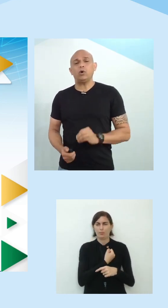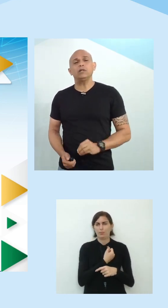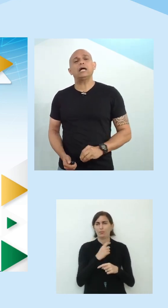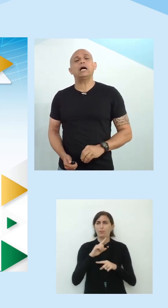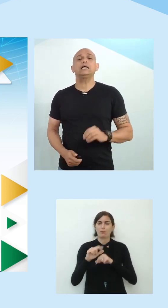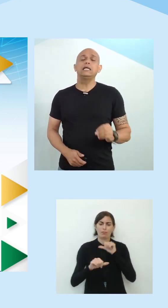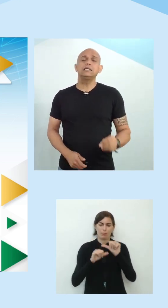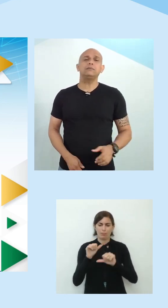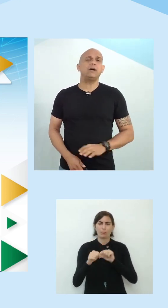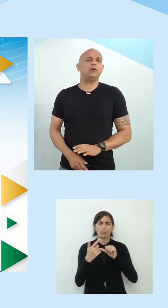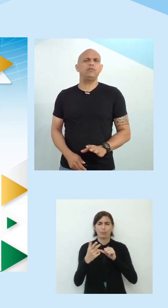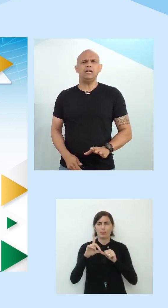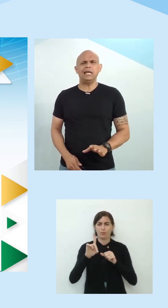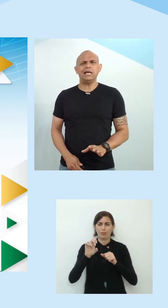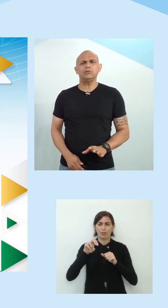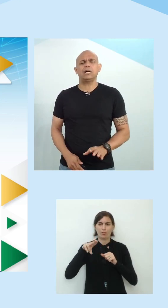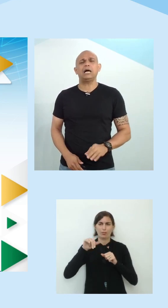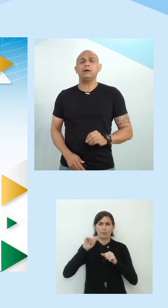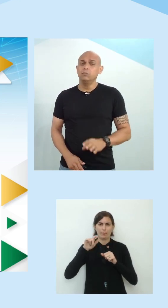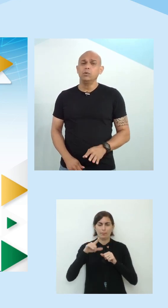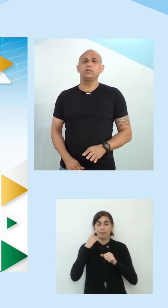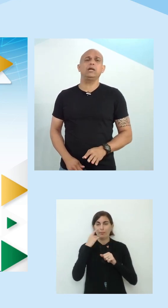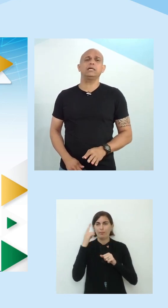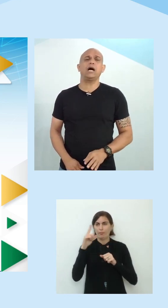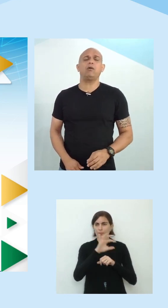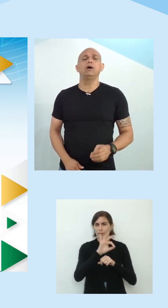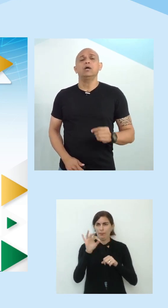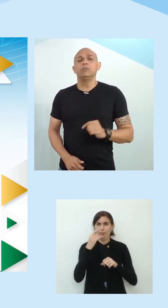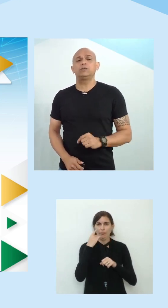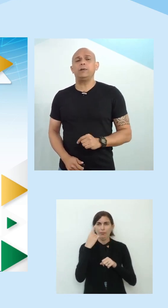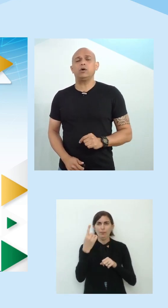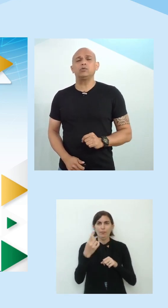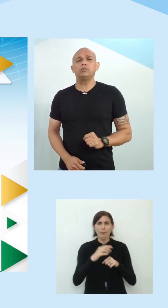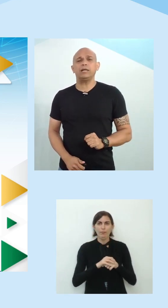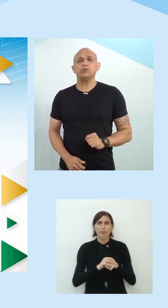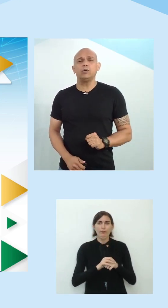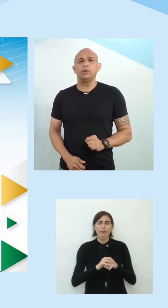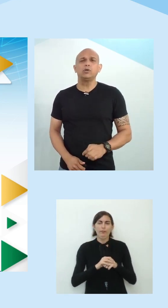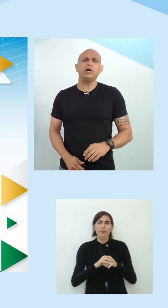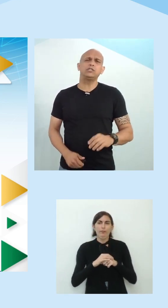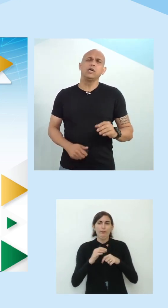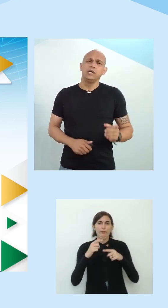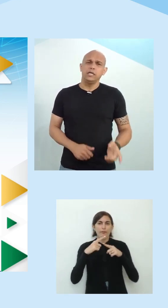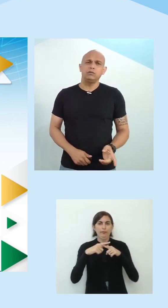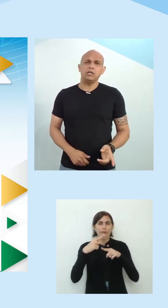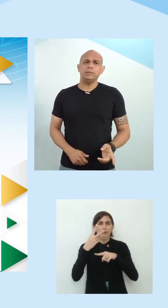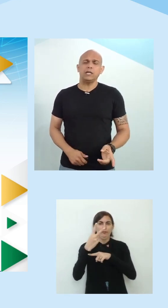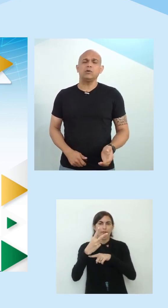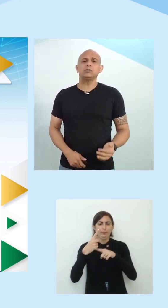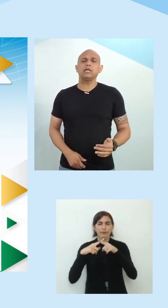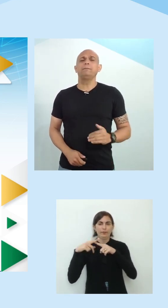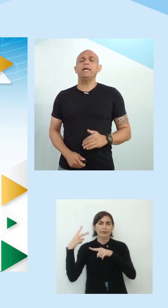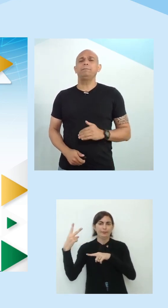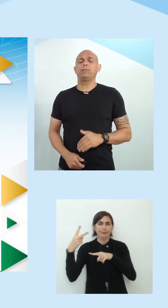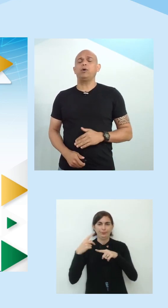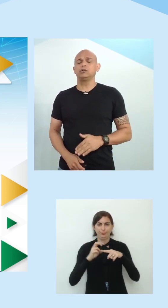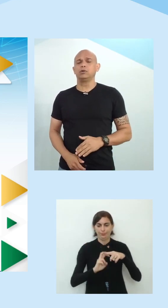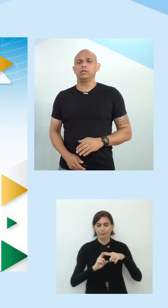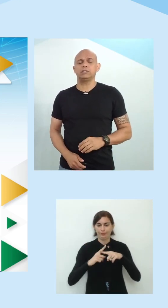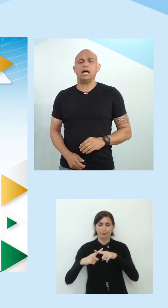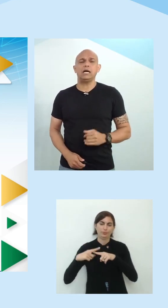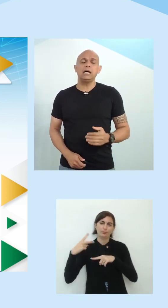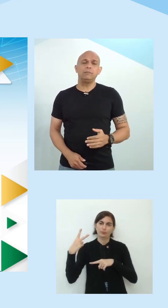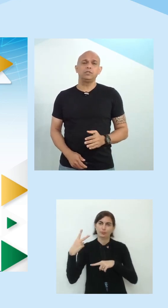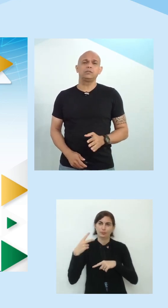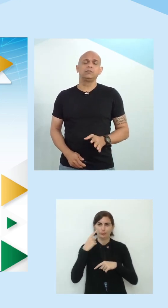para torná-la decimal. Vê a ideia do cara, muito legal. Multiplicou o numerador por 2 e o denominador também por